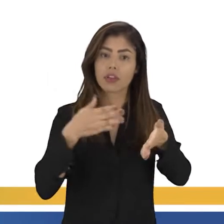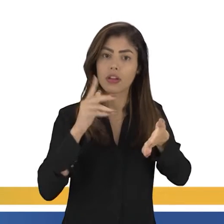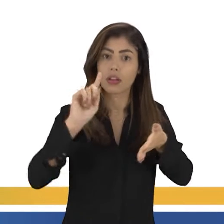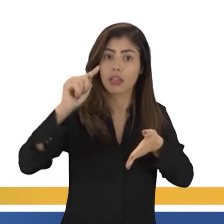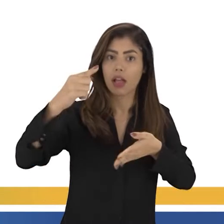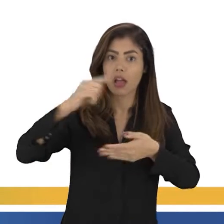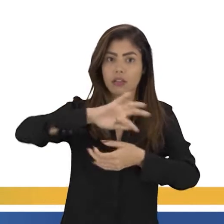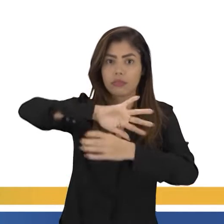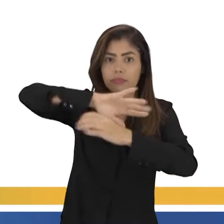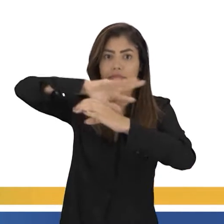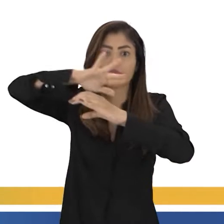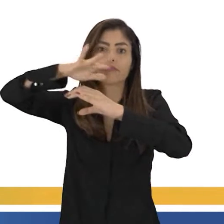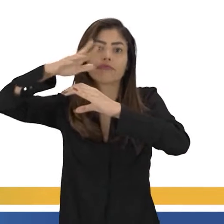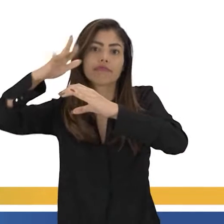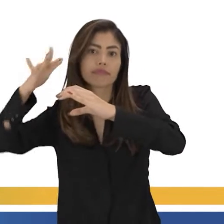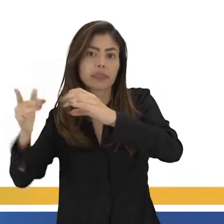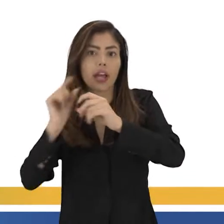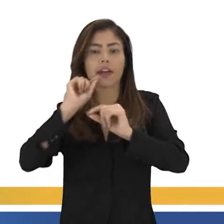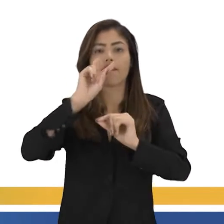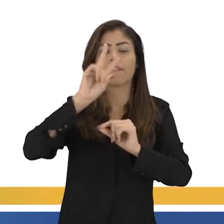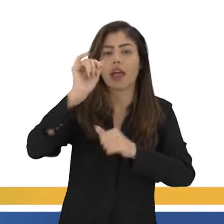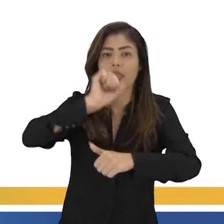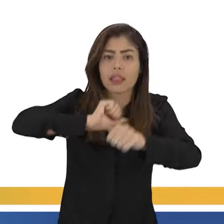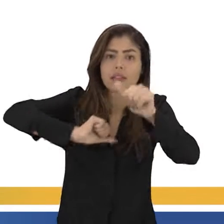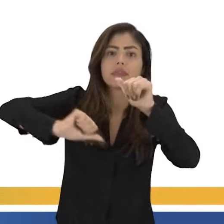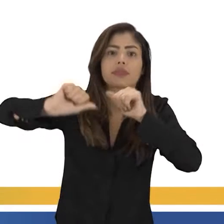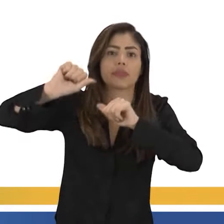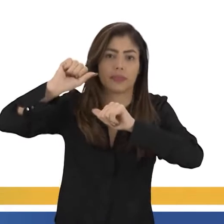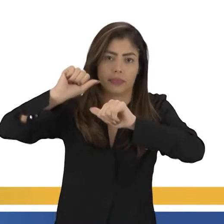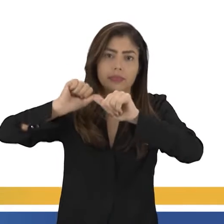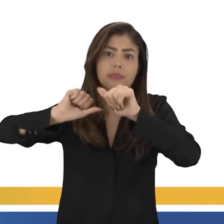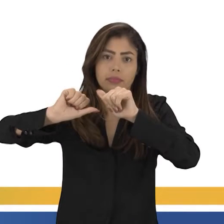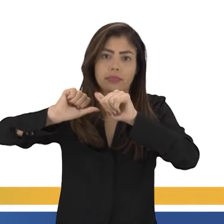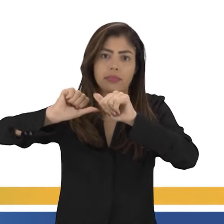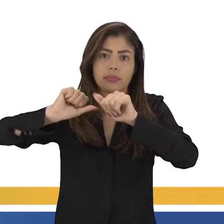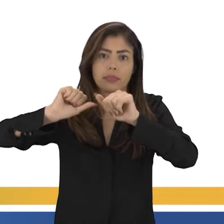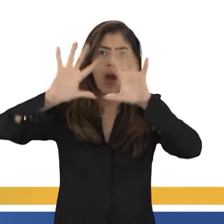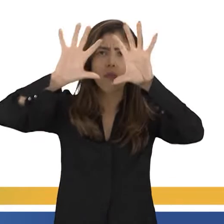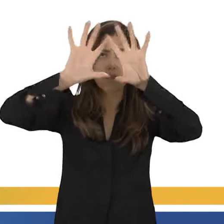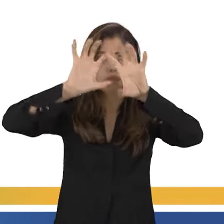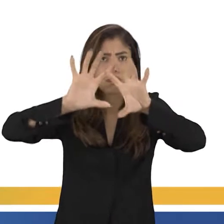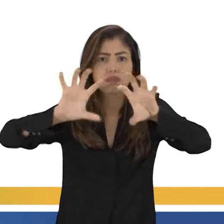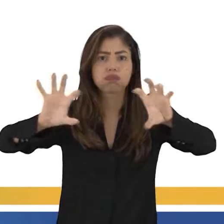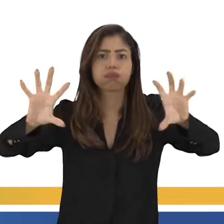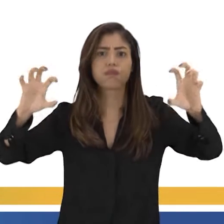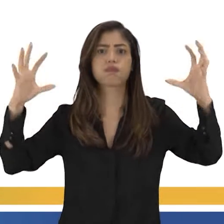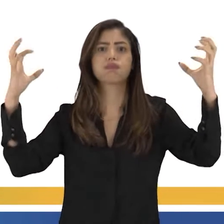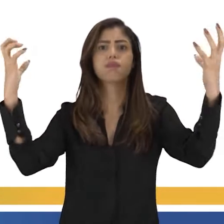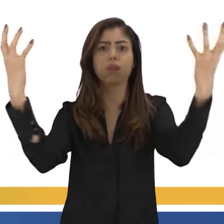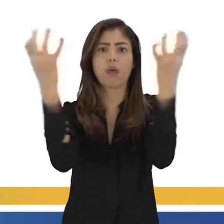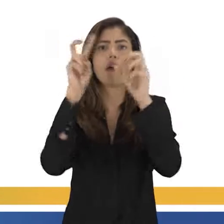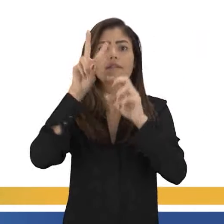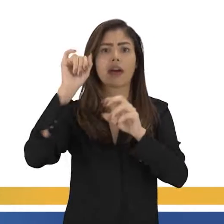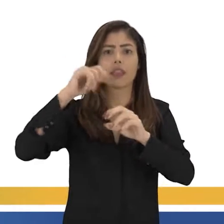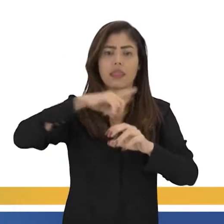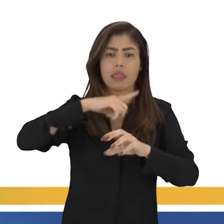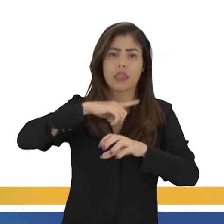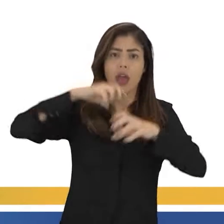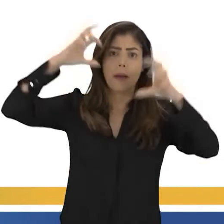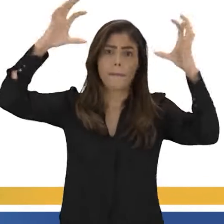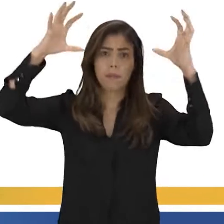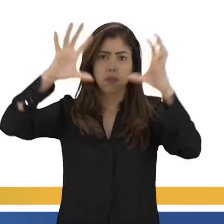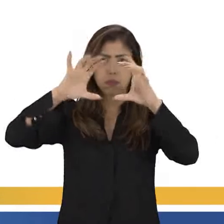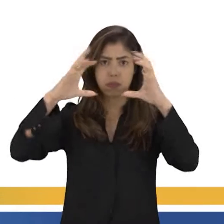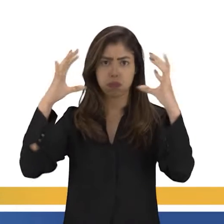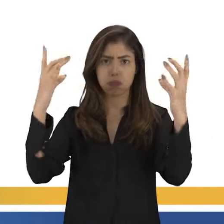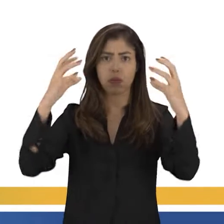na atmosfera, eles são transformados em nuvem, acontece a precipitação, que